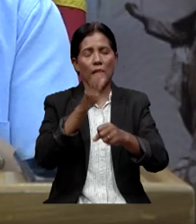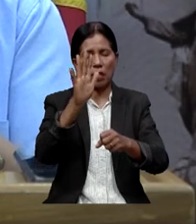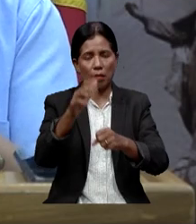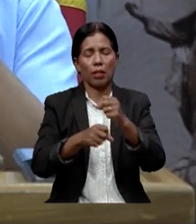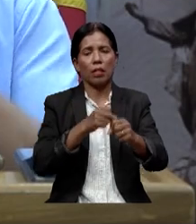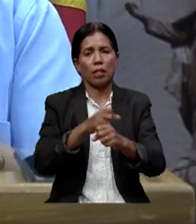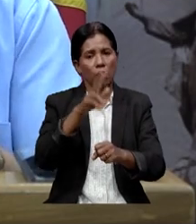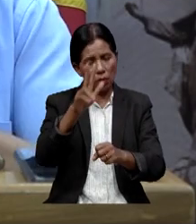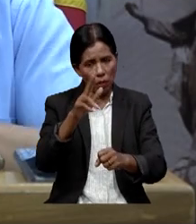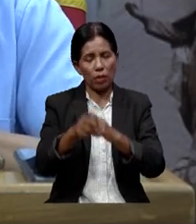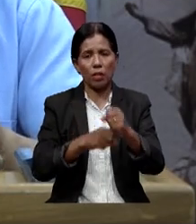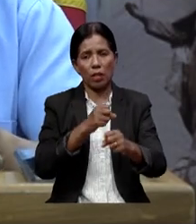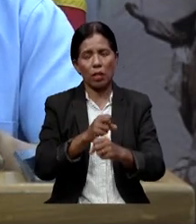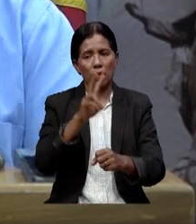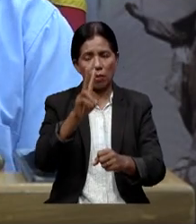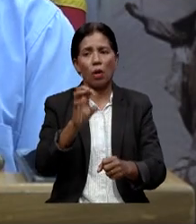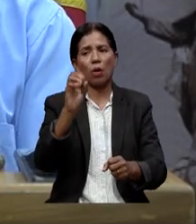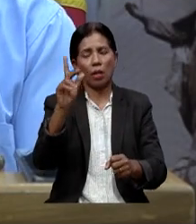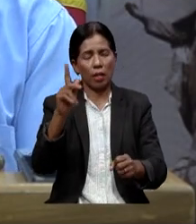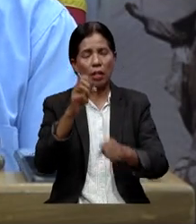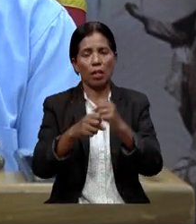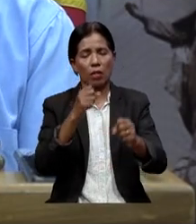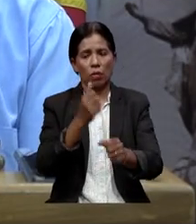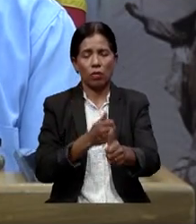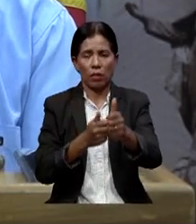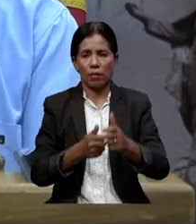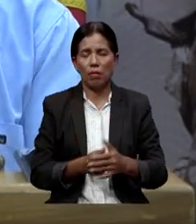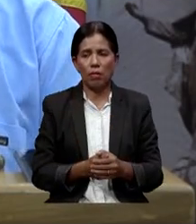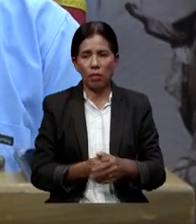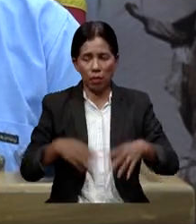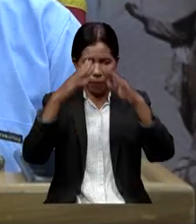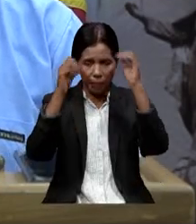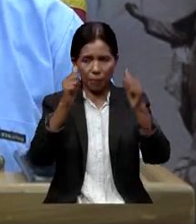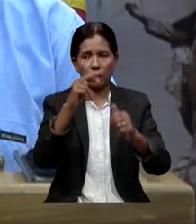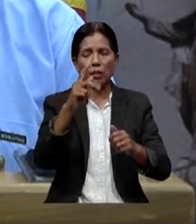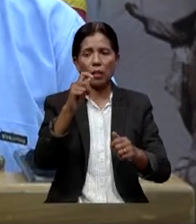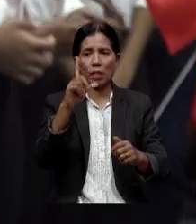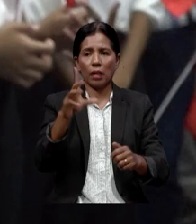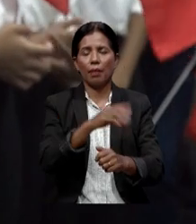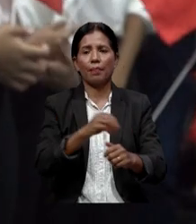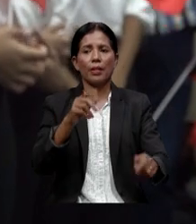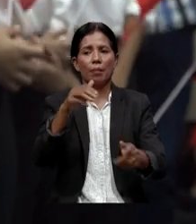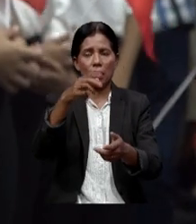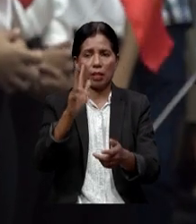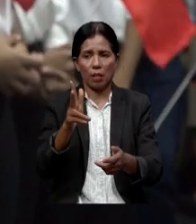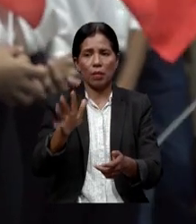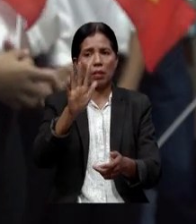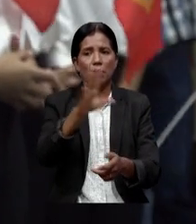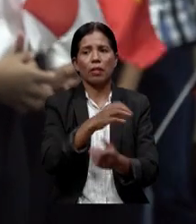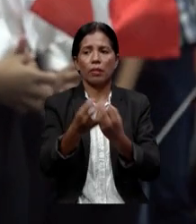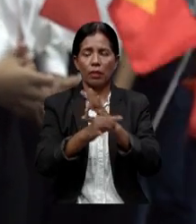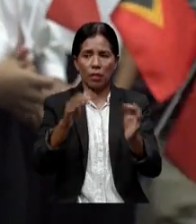Tinan tolu, tinan tolu. Tinan rua, tinan rua. Ida ne. Presidente Ana Telia Teten Bolseiro, Tonores Lima, né? When he